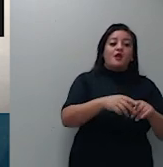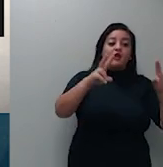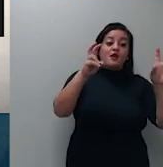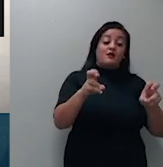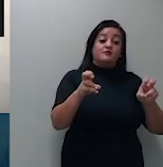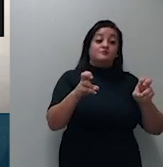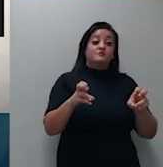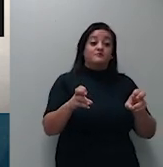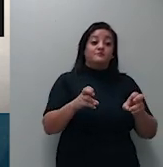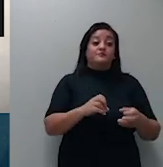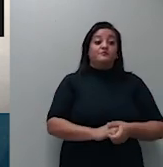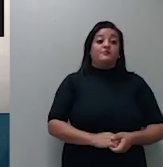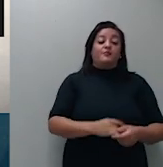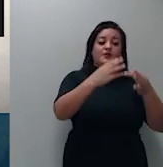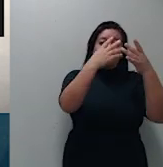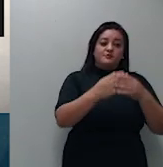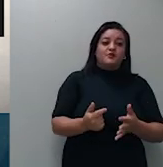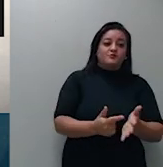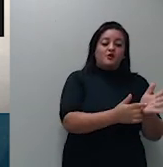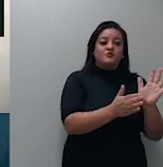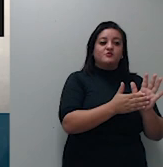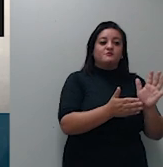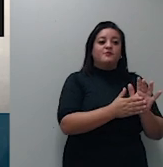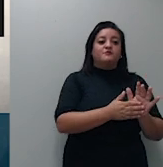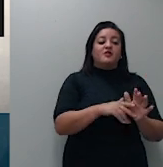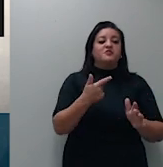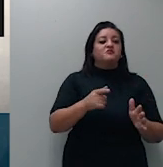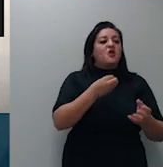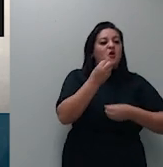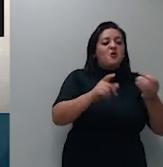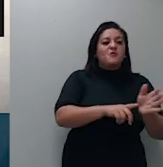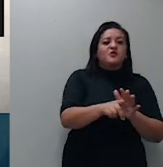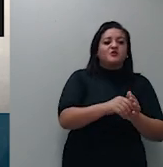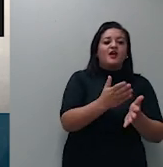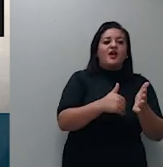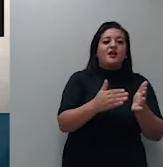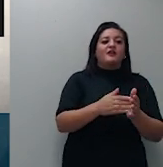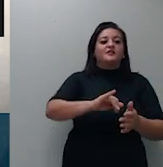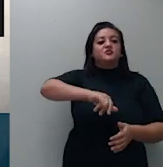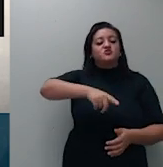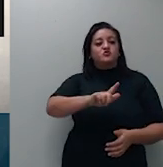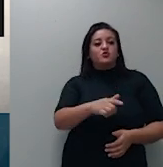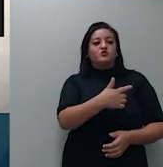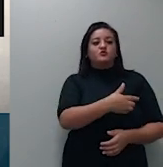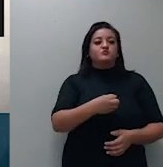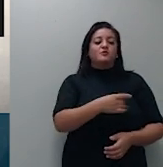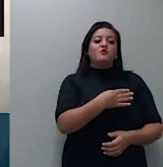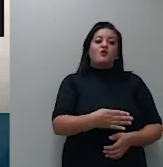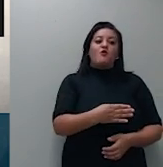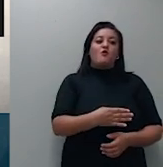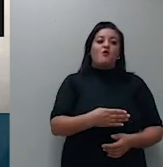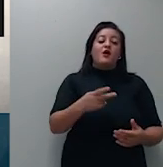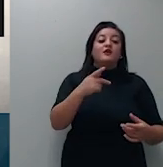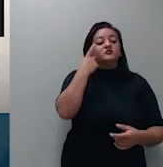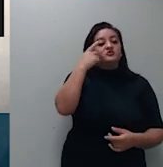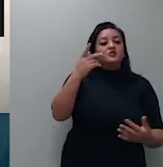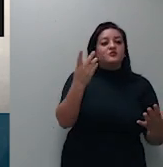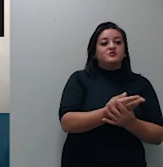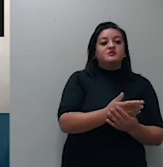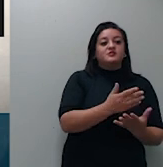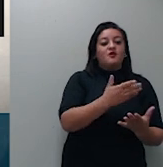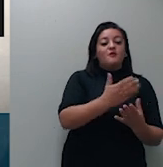é transcreva do acórdão recorrido com questionável que até julho de 2004 data da